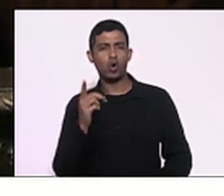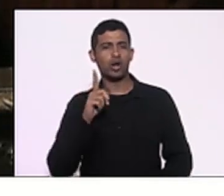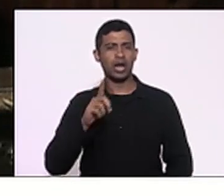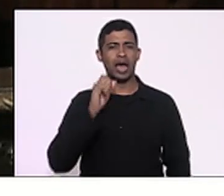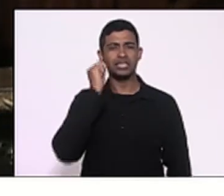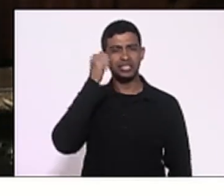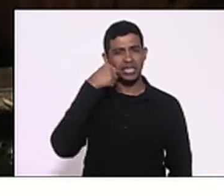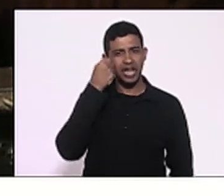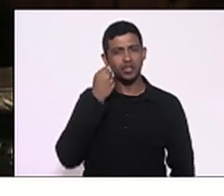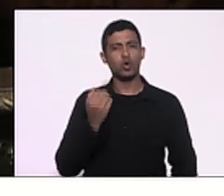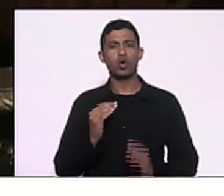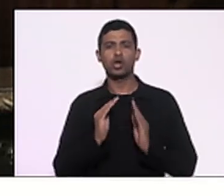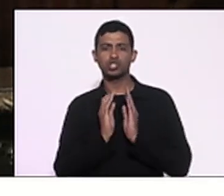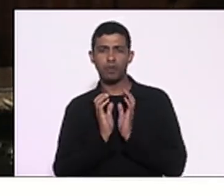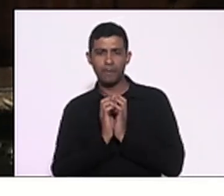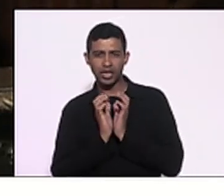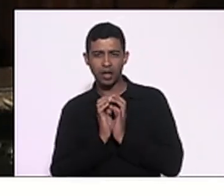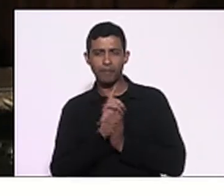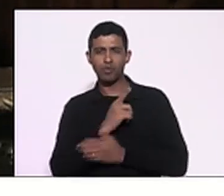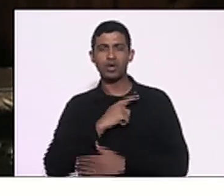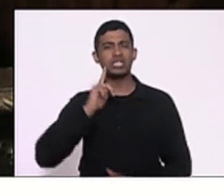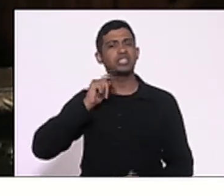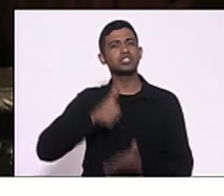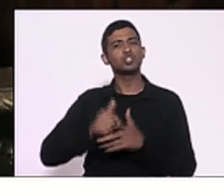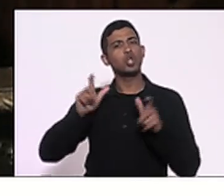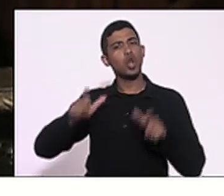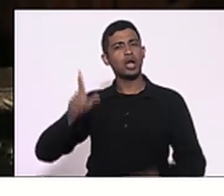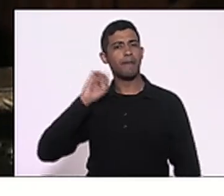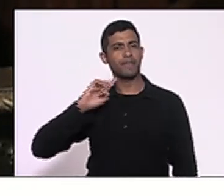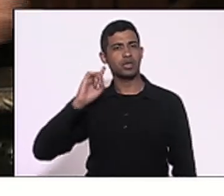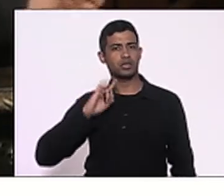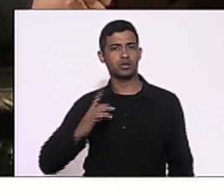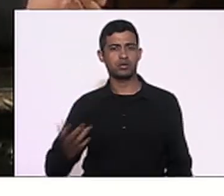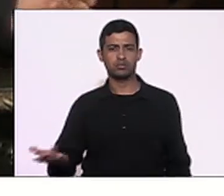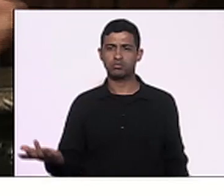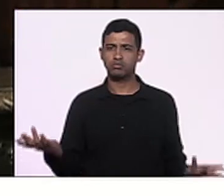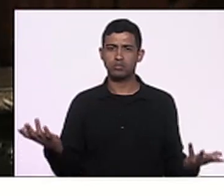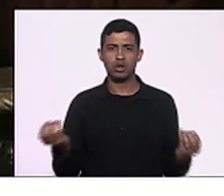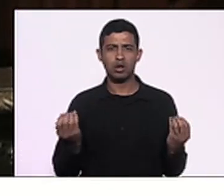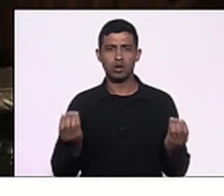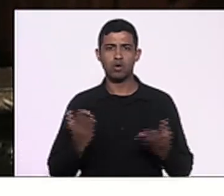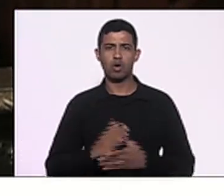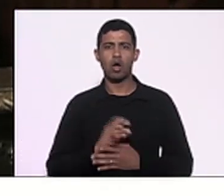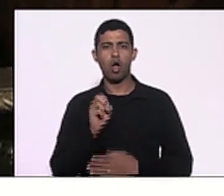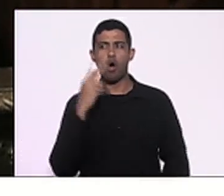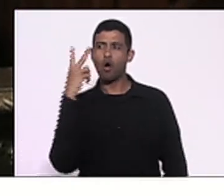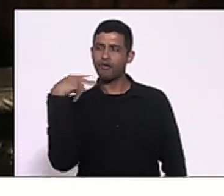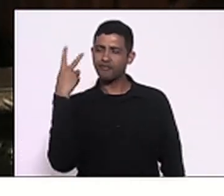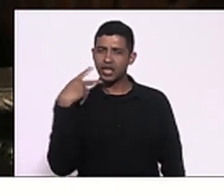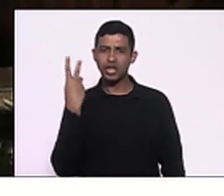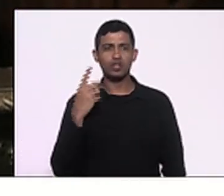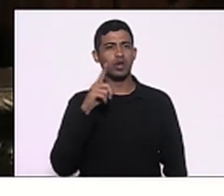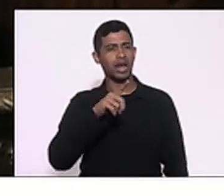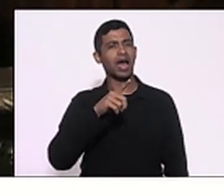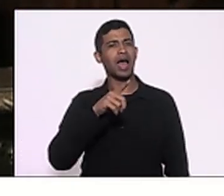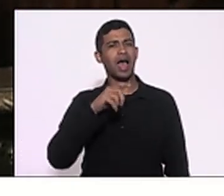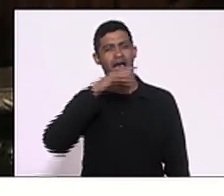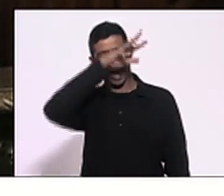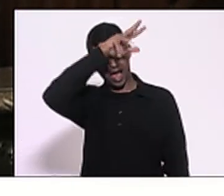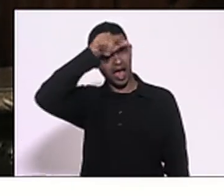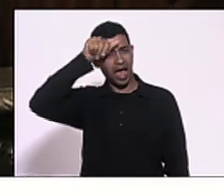que pretenda passar por cima dos processos democráticos, seja na sociedade como um todo, seja nas instituições. Por